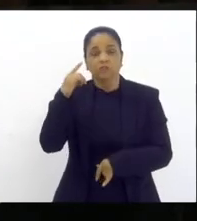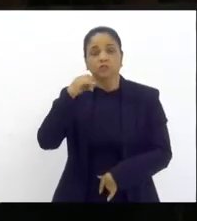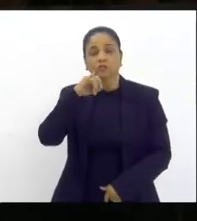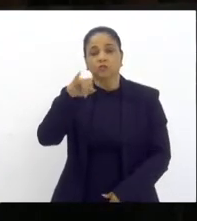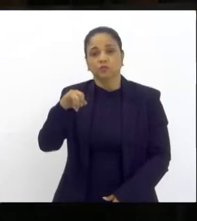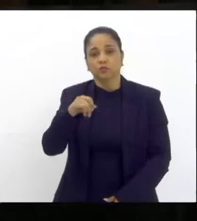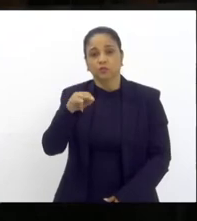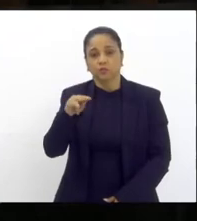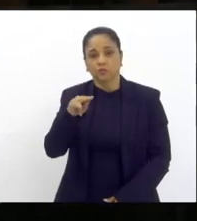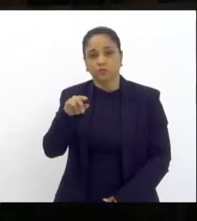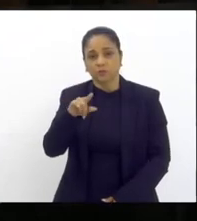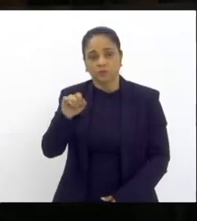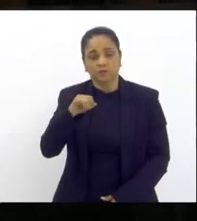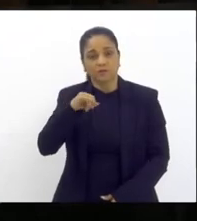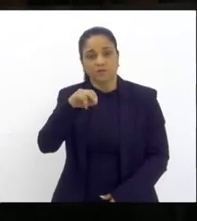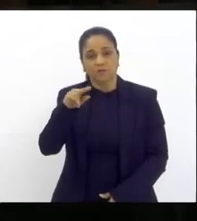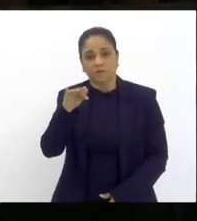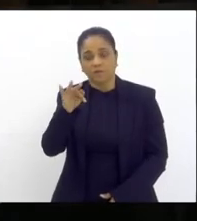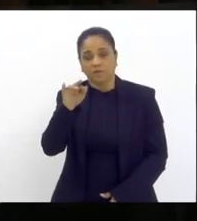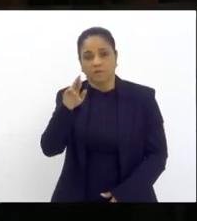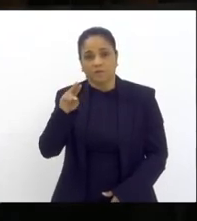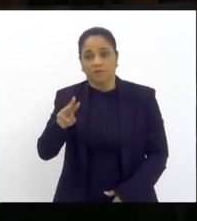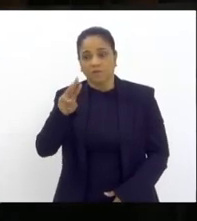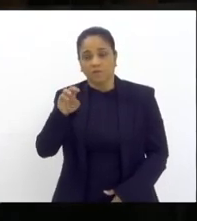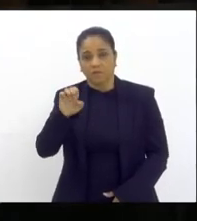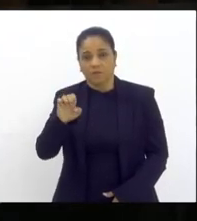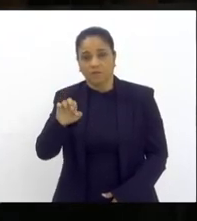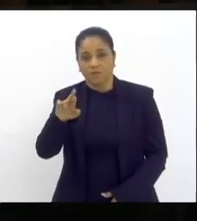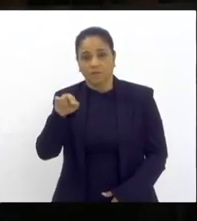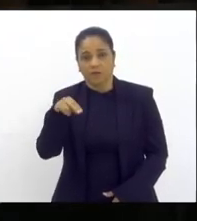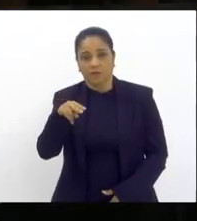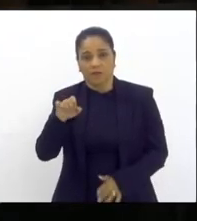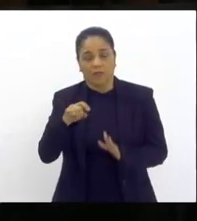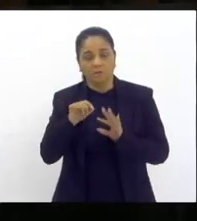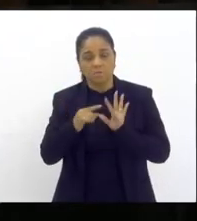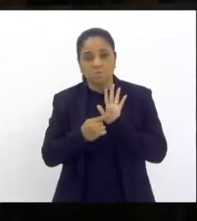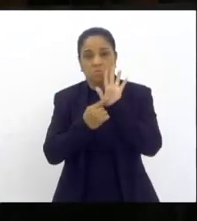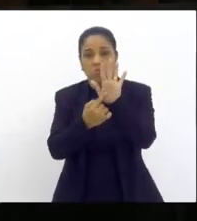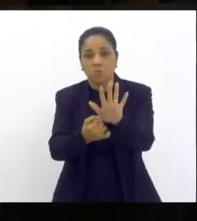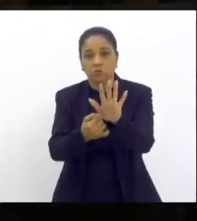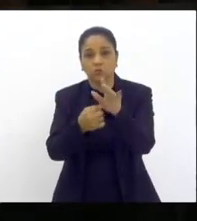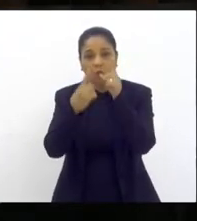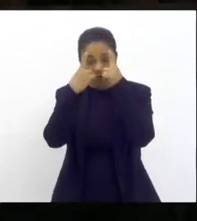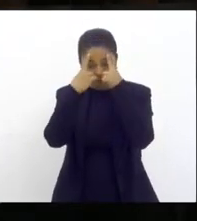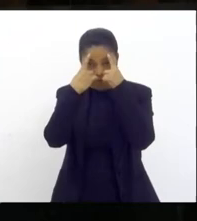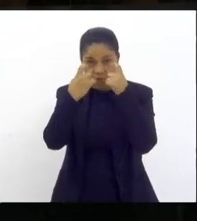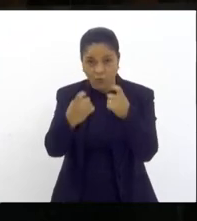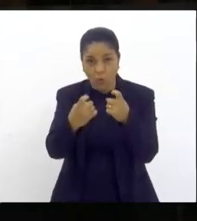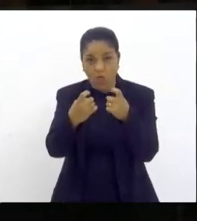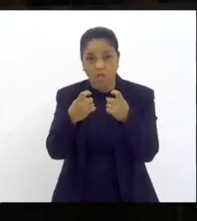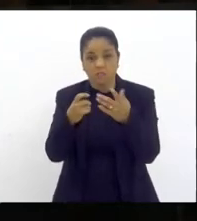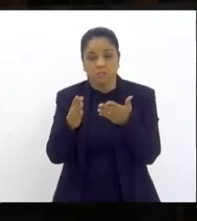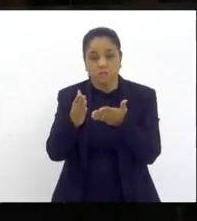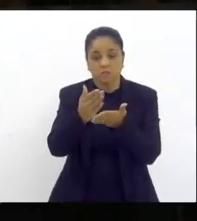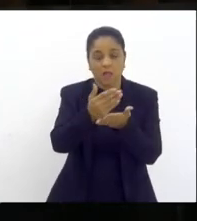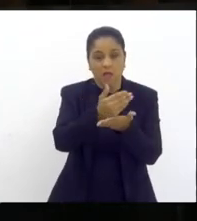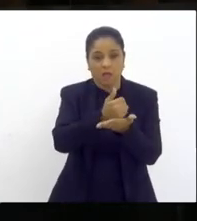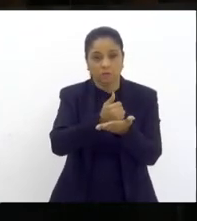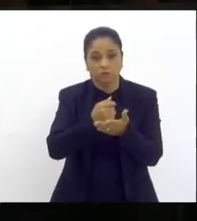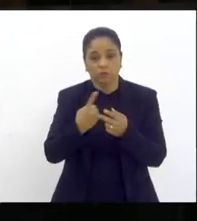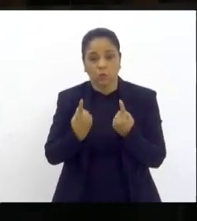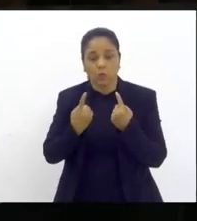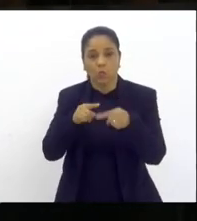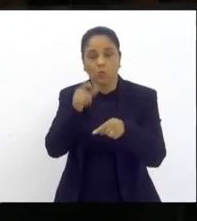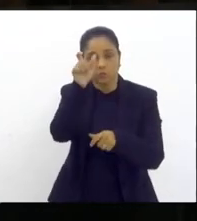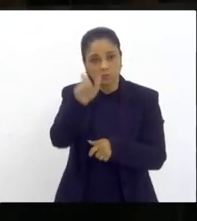dados alarmantes com relação à violência contra a mulher no Brasil. E a Anistia Internacional